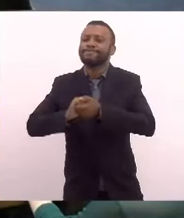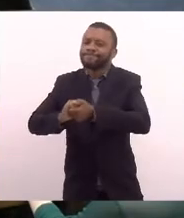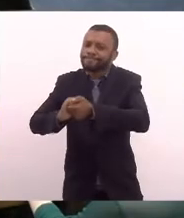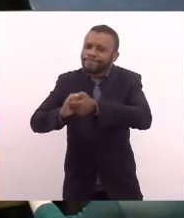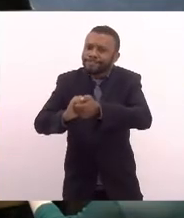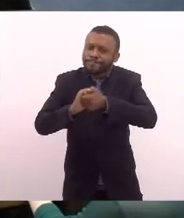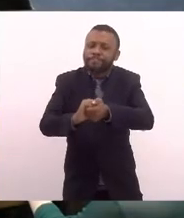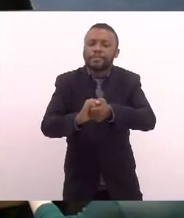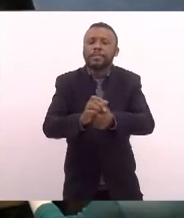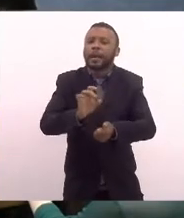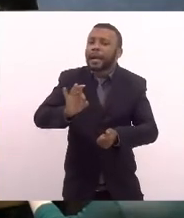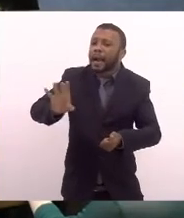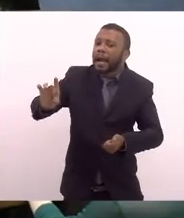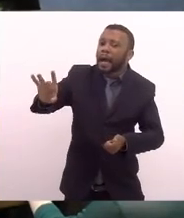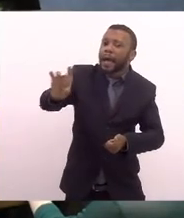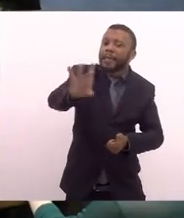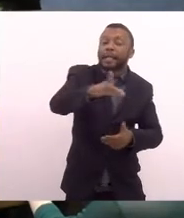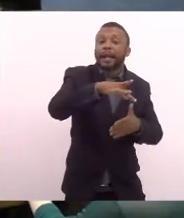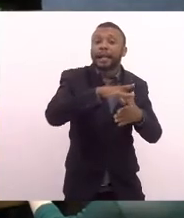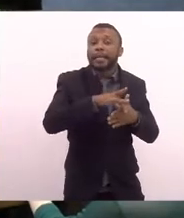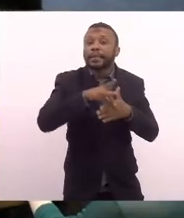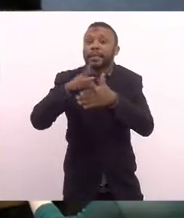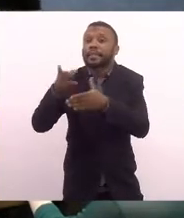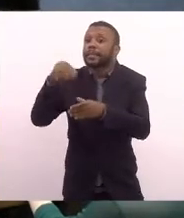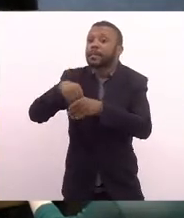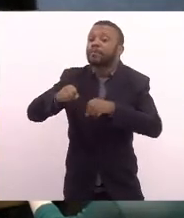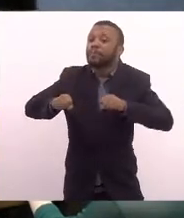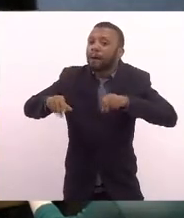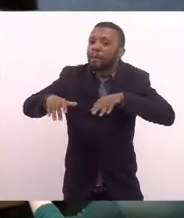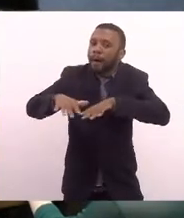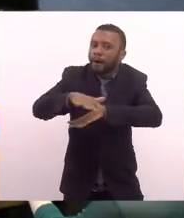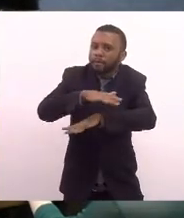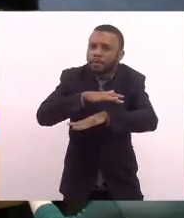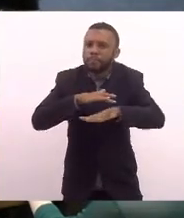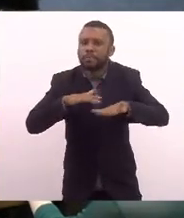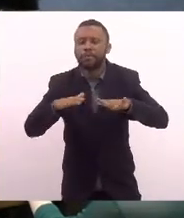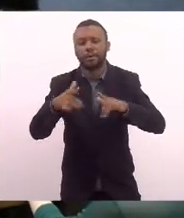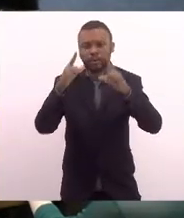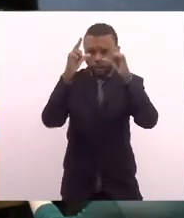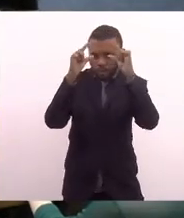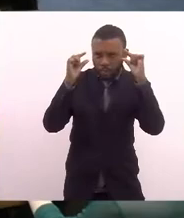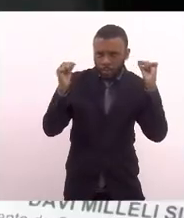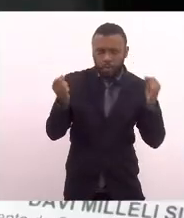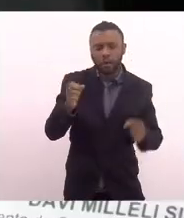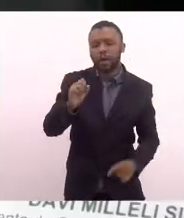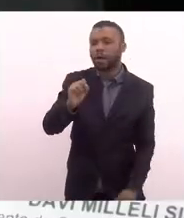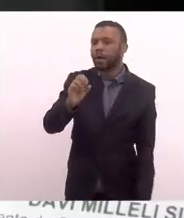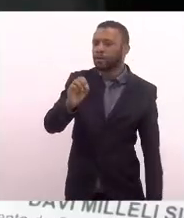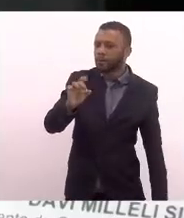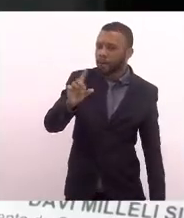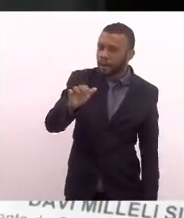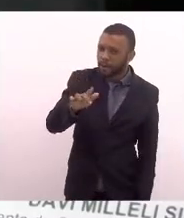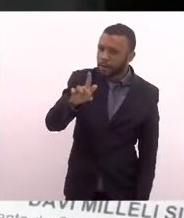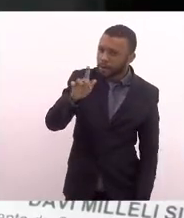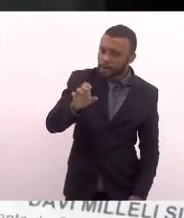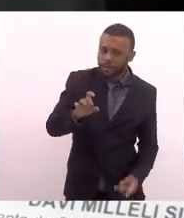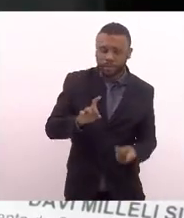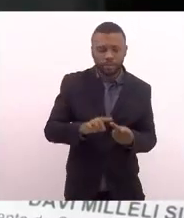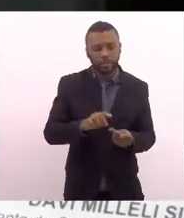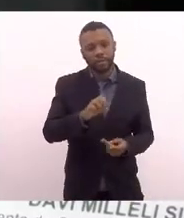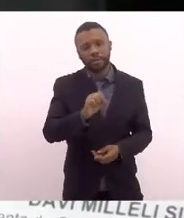uma liderança do movimento de enfermagem que muito me ensinou, seja a Solange, seja a Sônia,